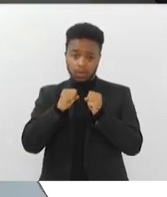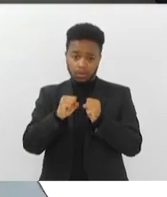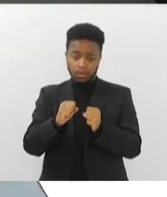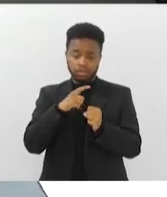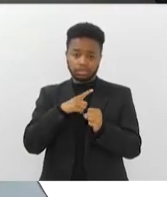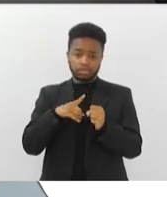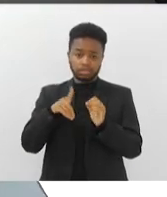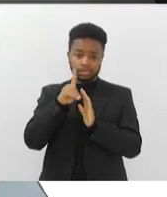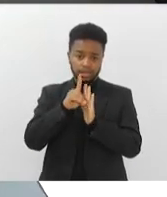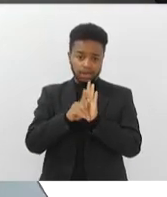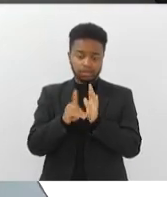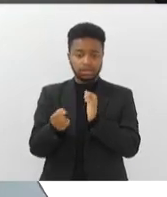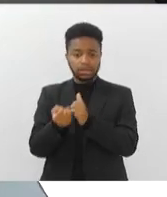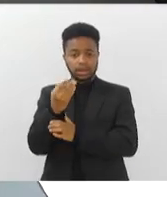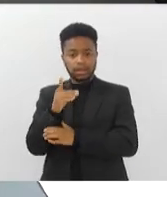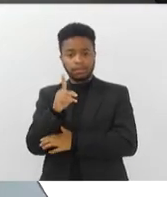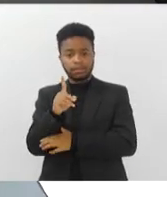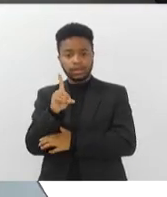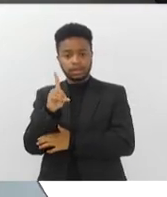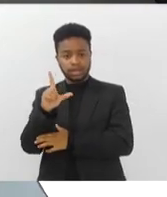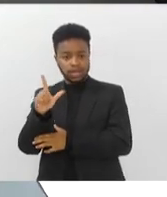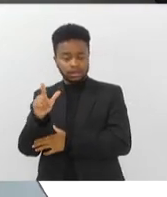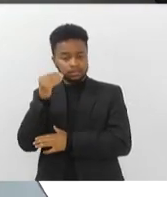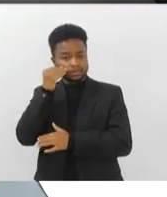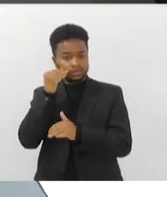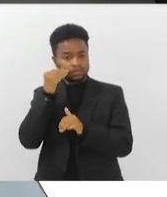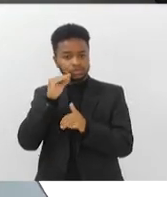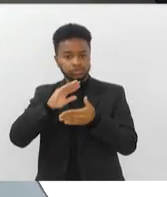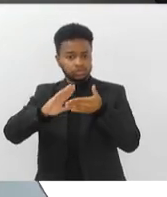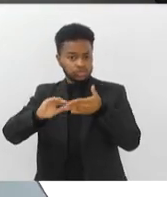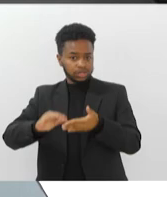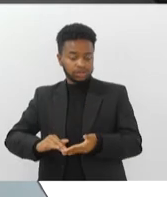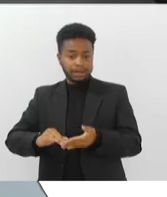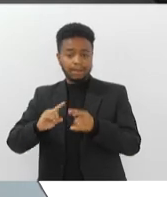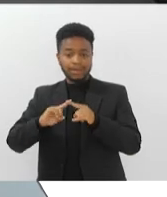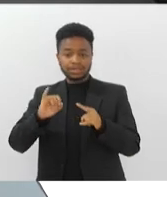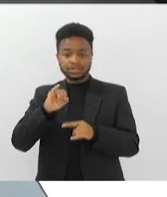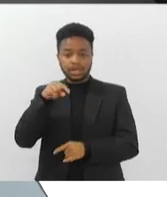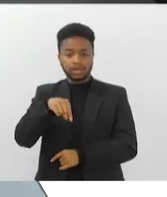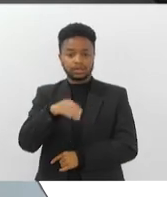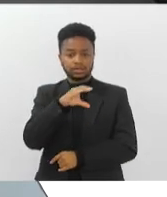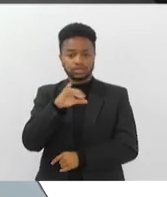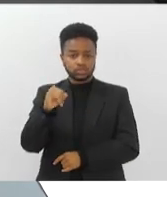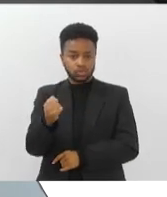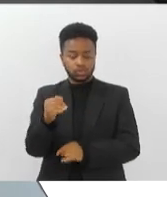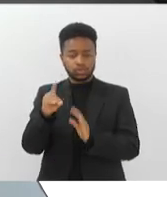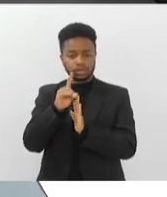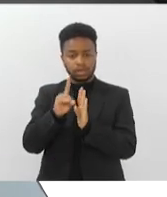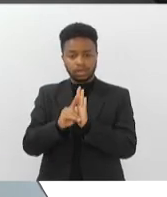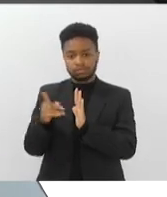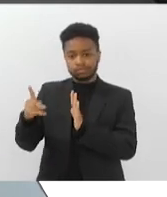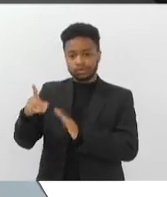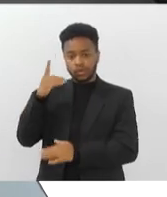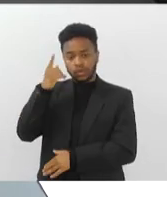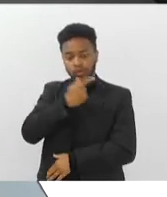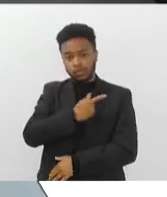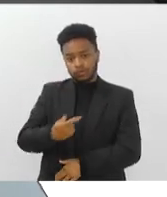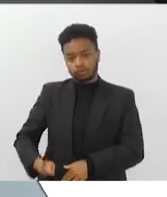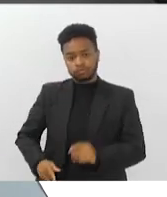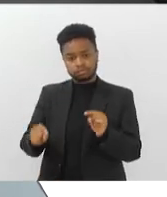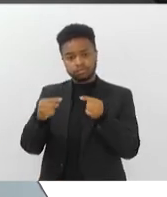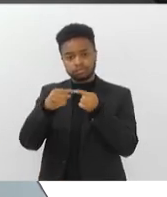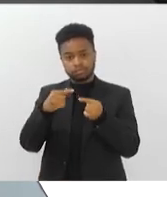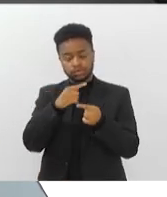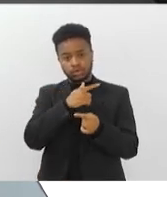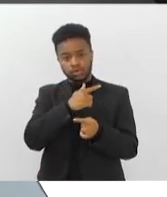decreto, fazer um PDL para revogar o PDL. Vem aqui na CCJ, se o PDL, o decreto do governador for constitucional, tiver